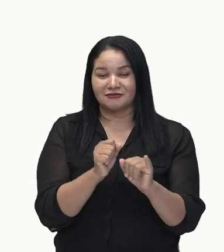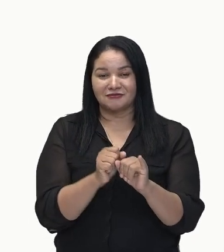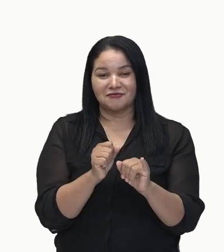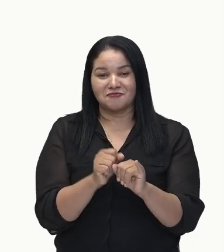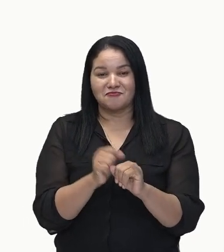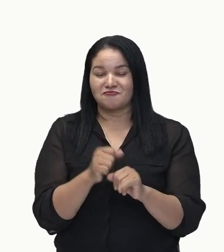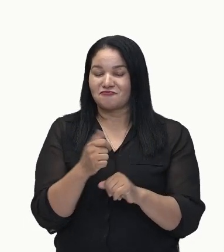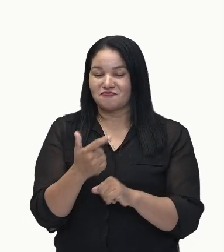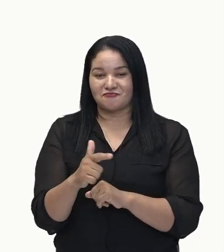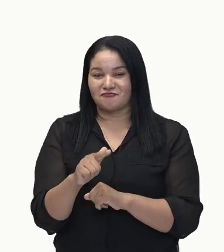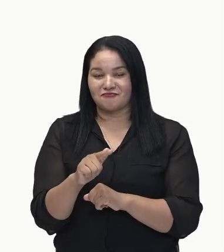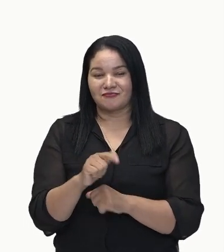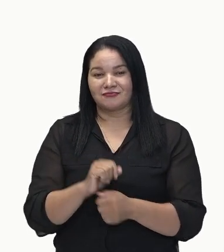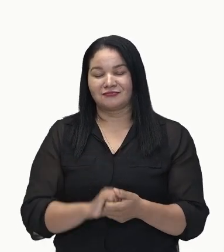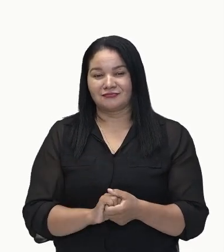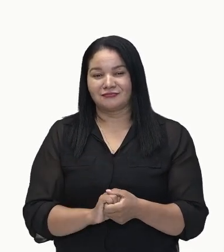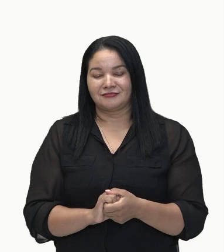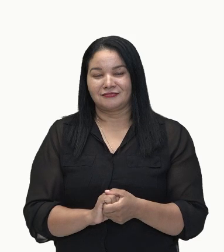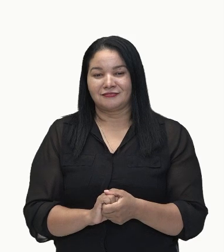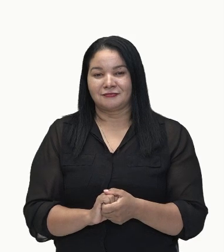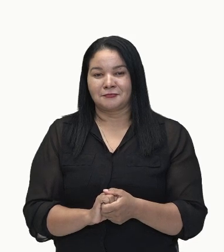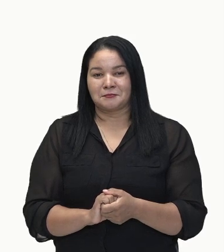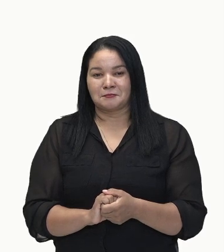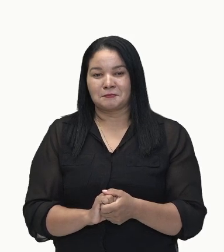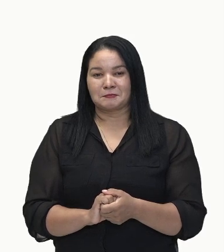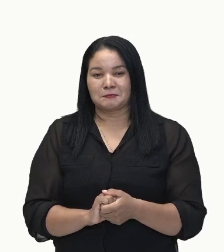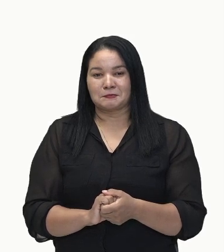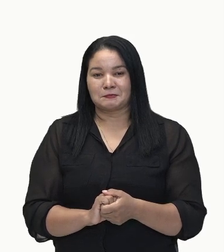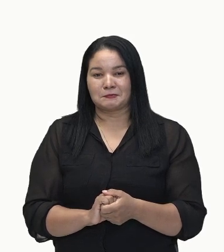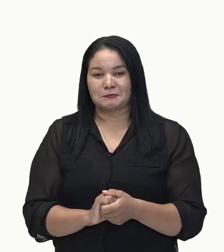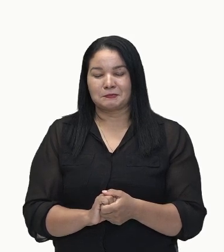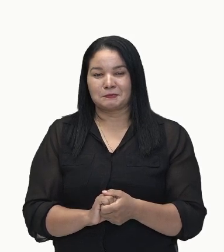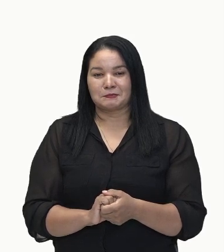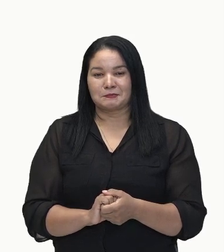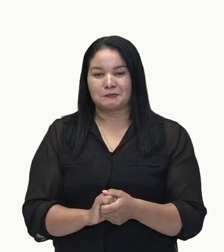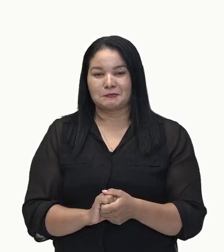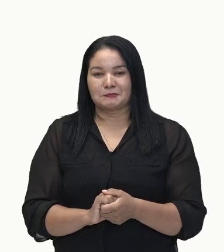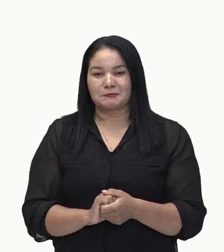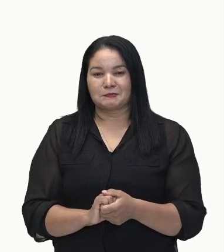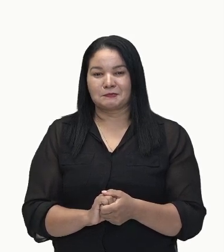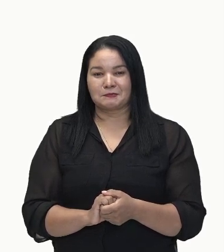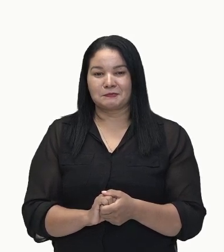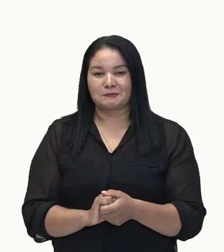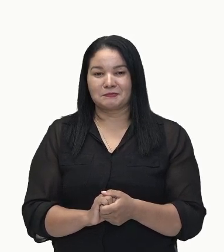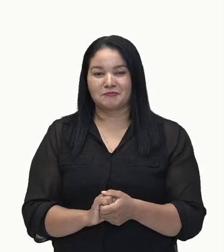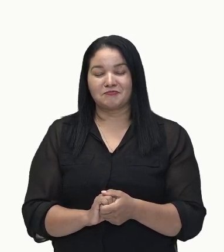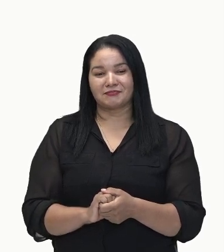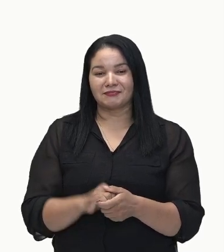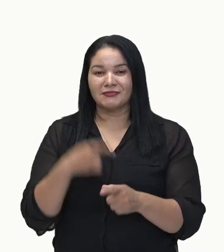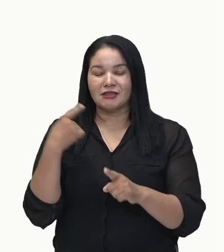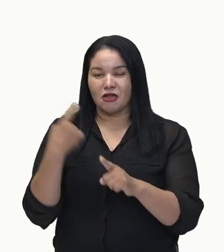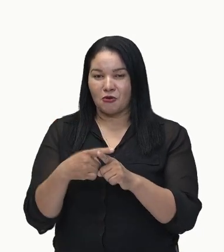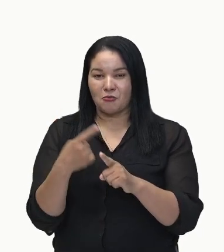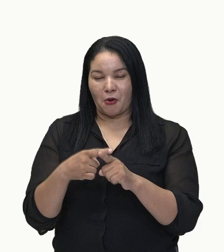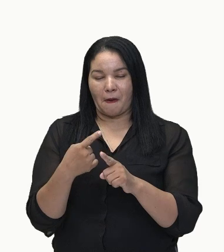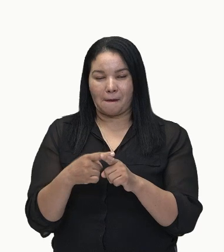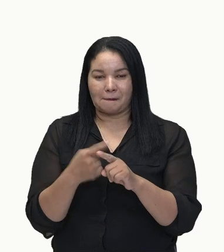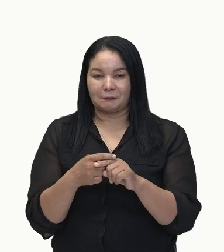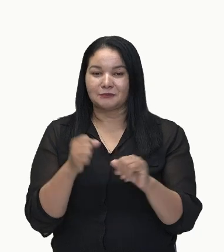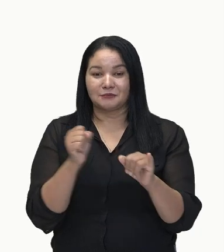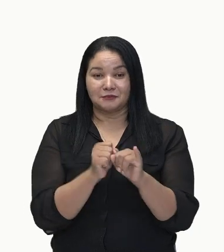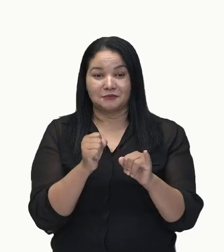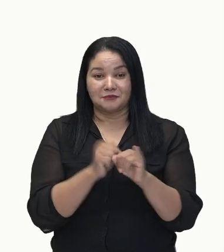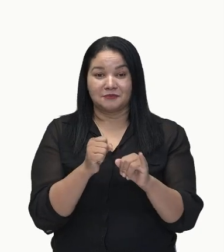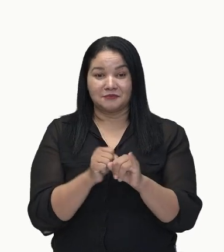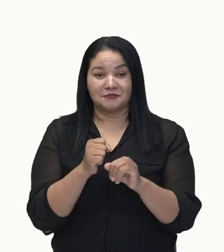inexistente. É um sujeito inexistente. Por quê? Porque ele é um sujeito inexistente, porque